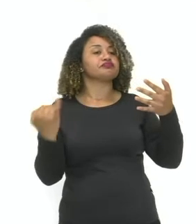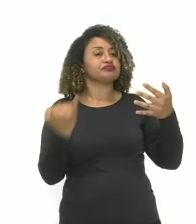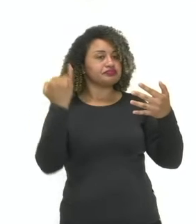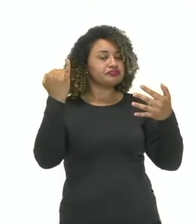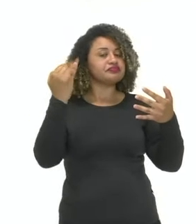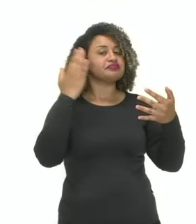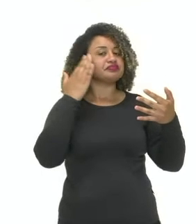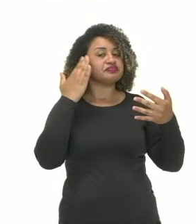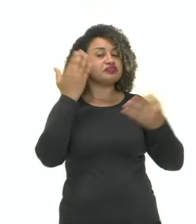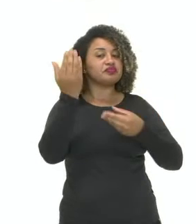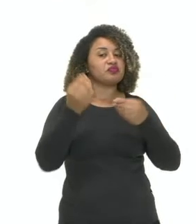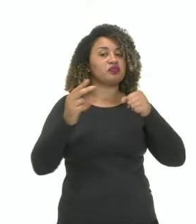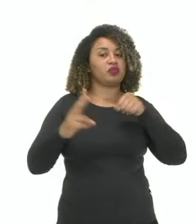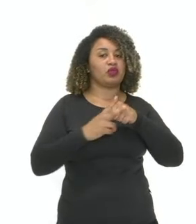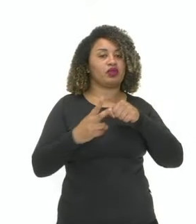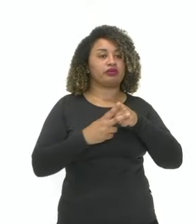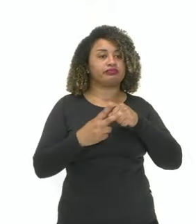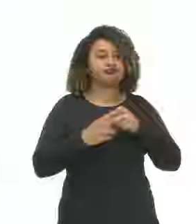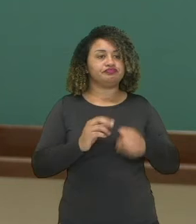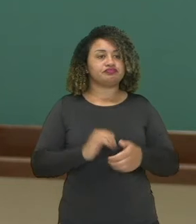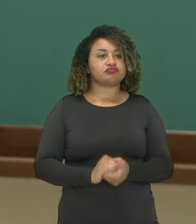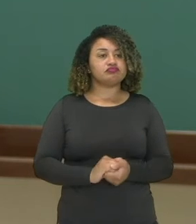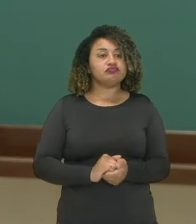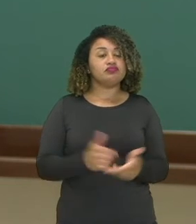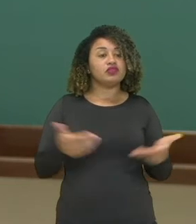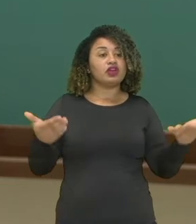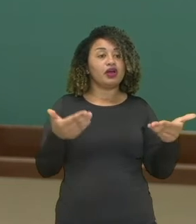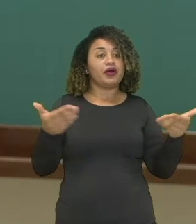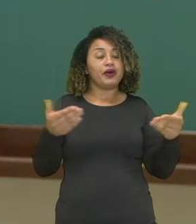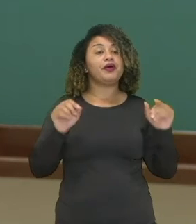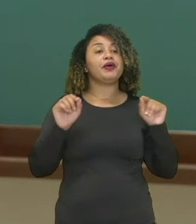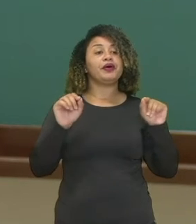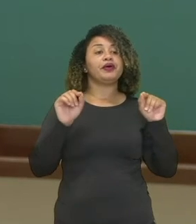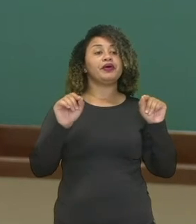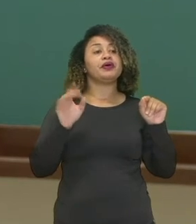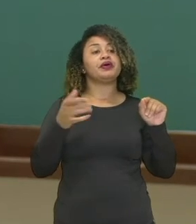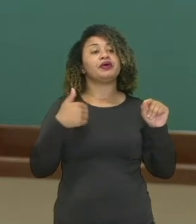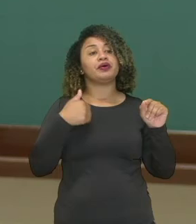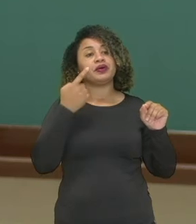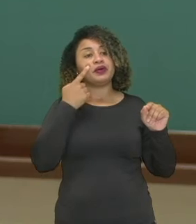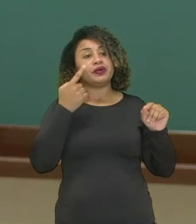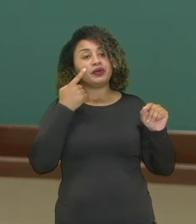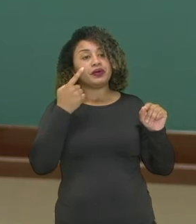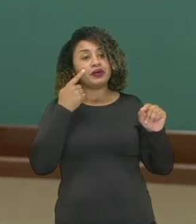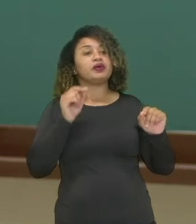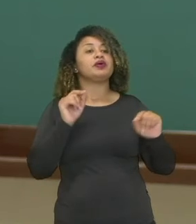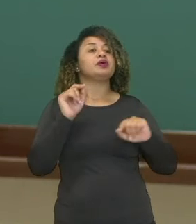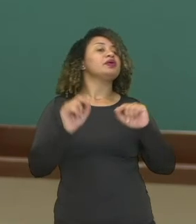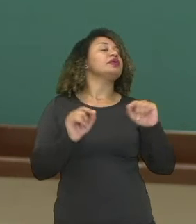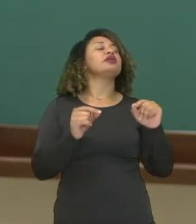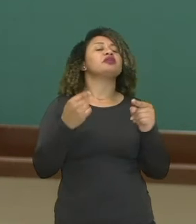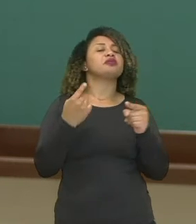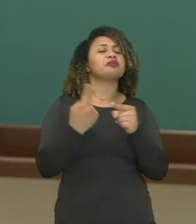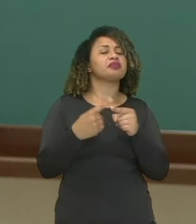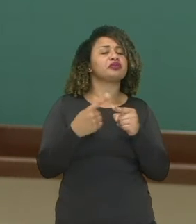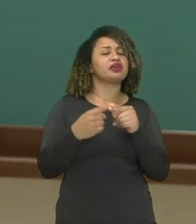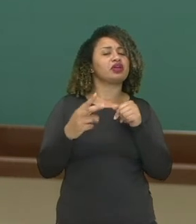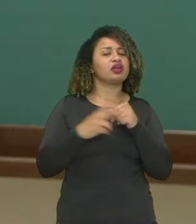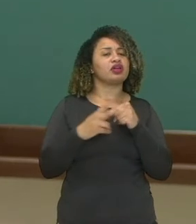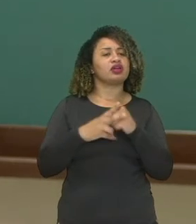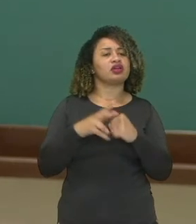acuerdo? Bueno, agora vamos, porque são verbos